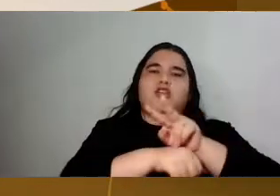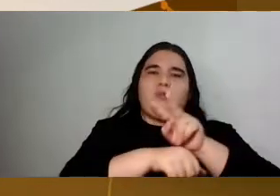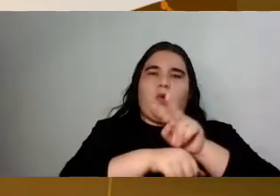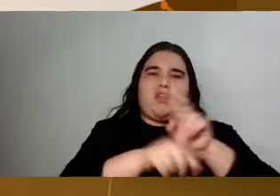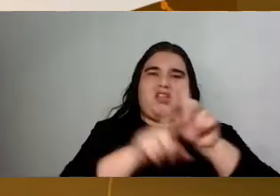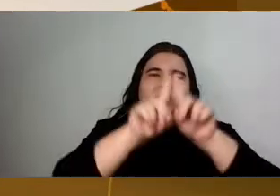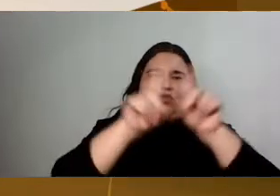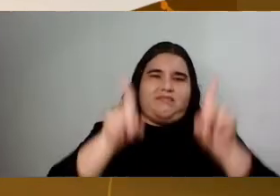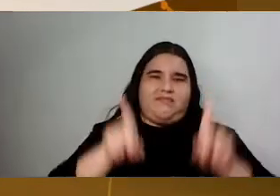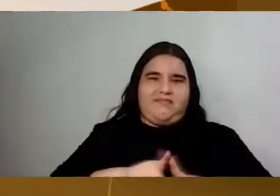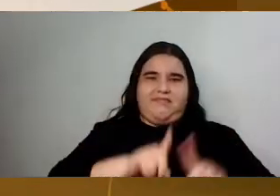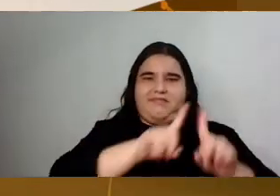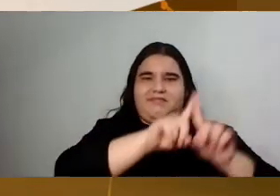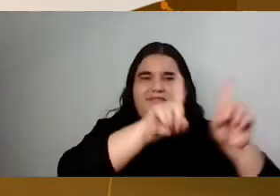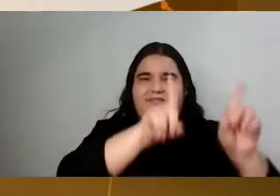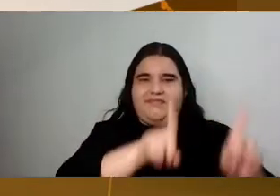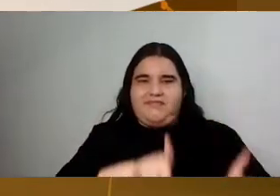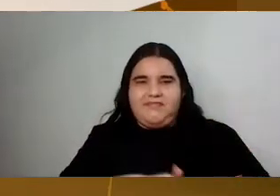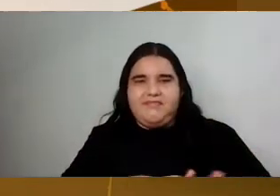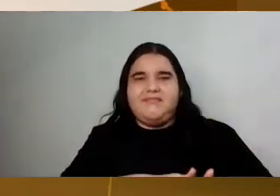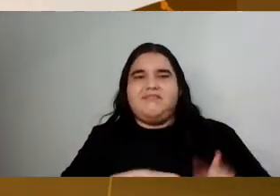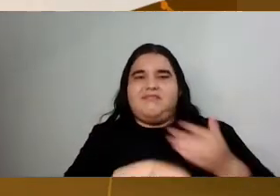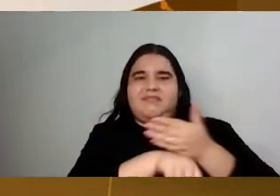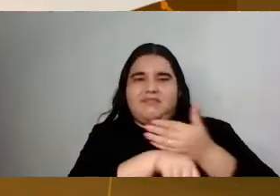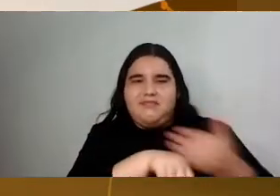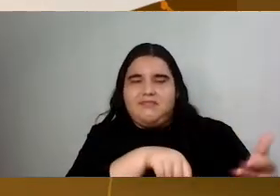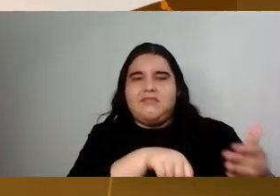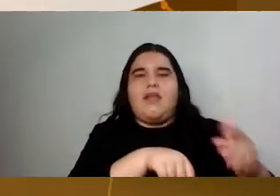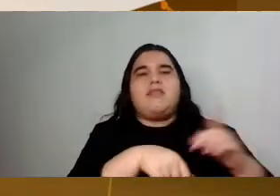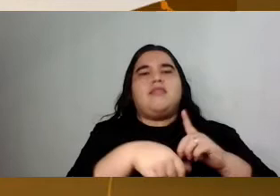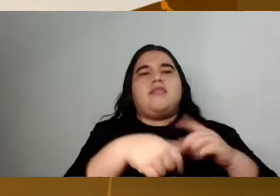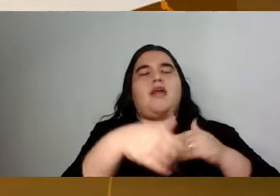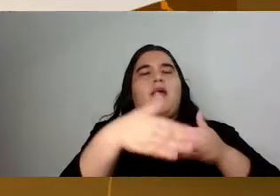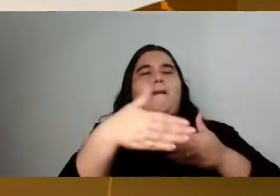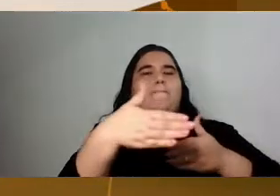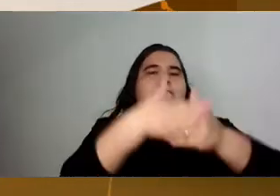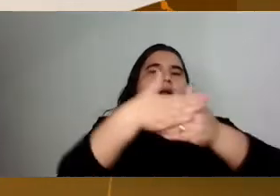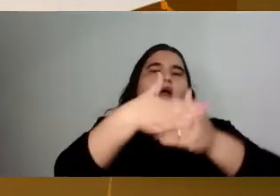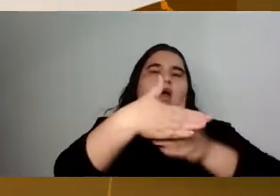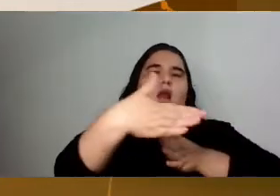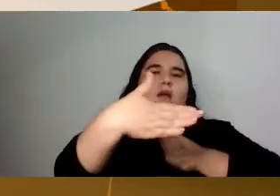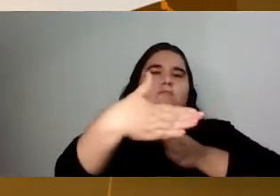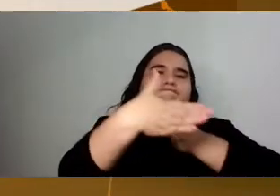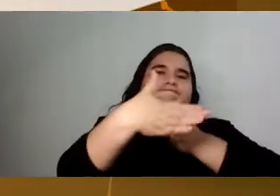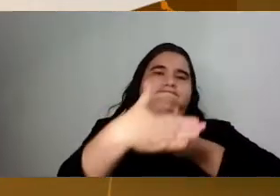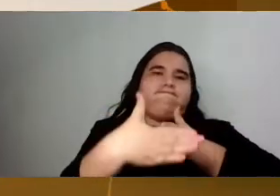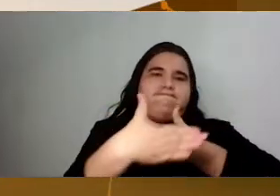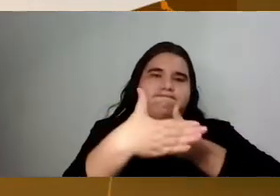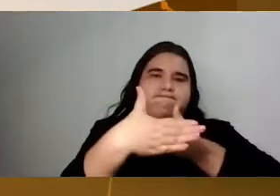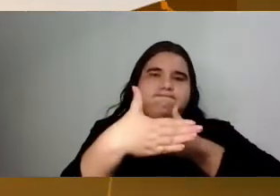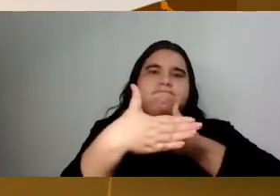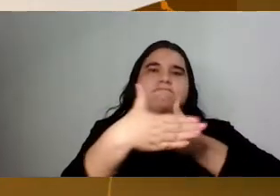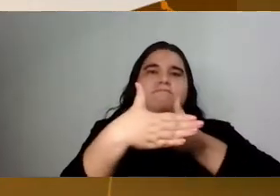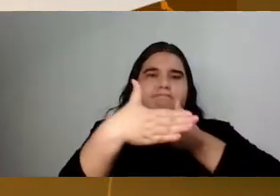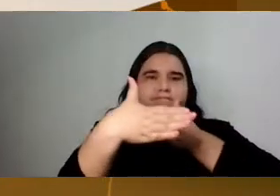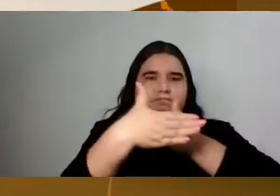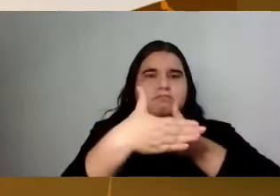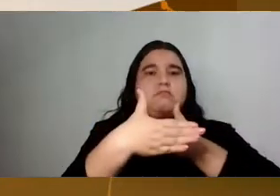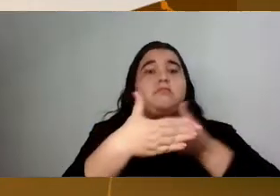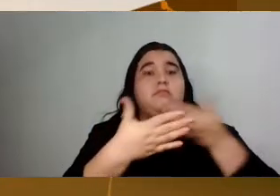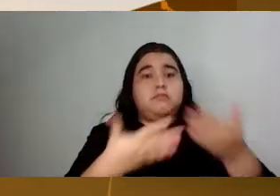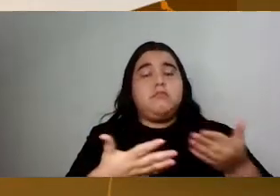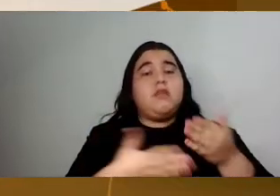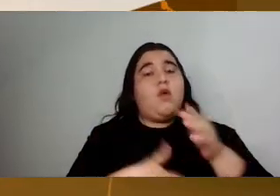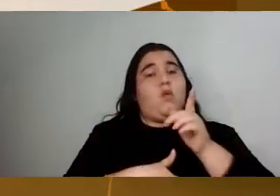elas fazem esses vapores, através de barreiras mecânicas, liquefazer. Esse líquido,